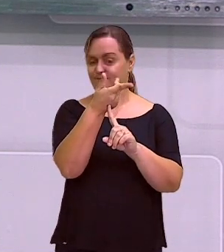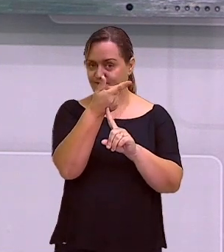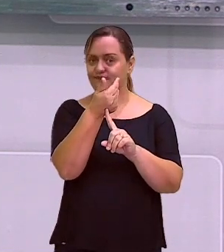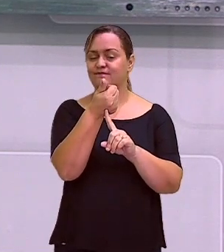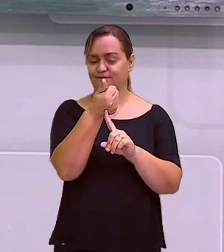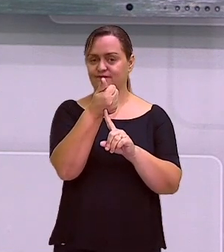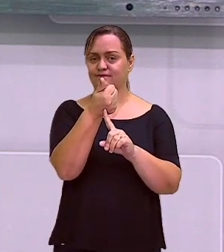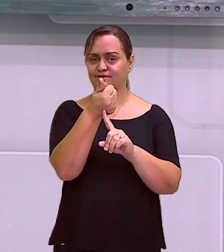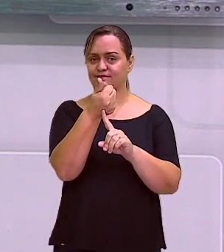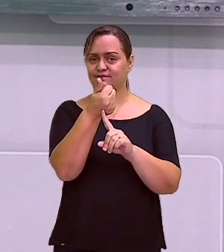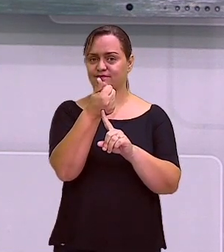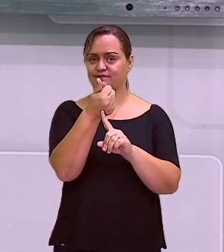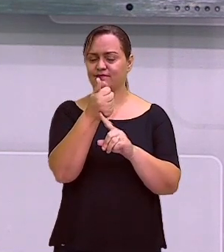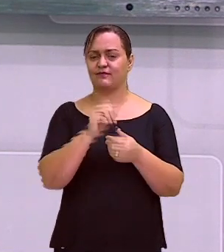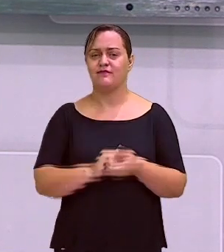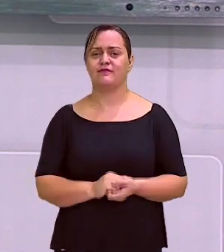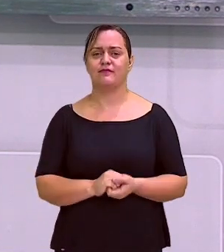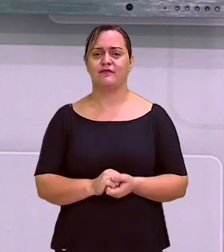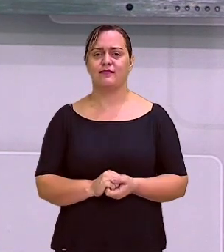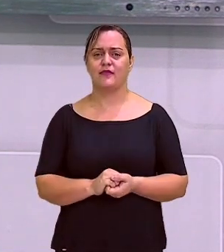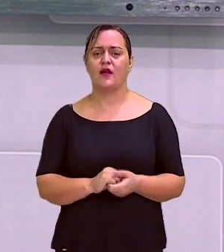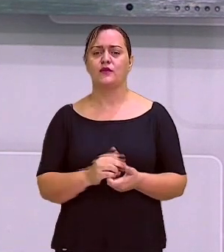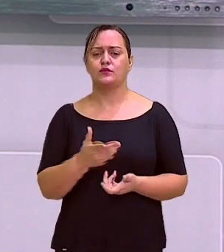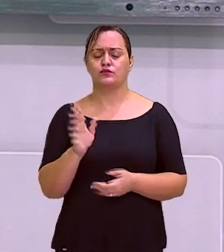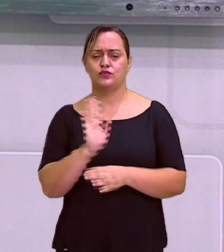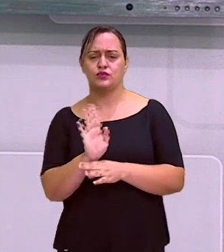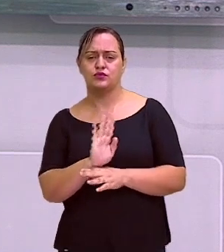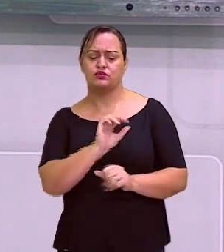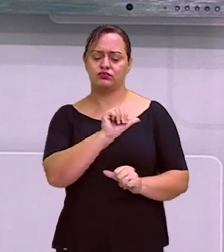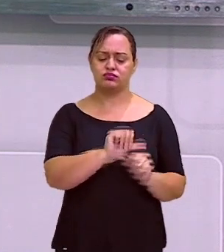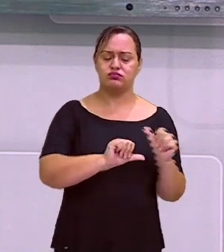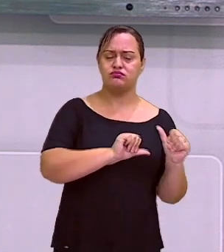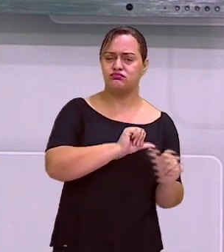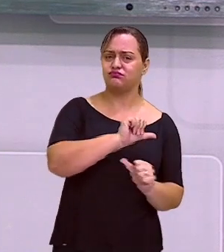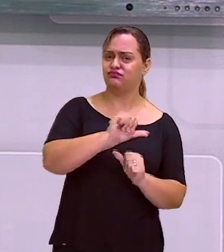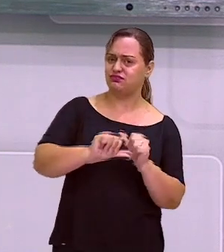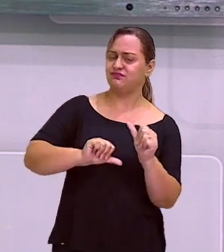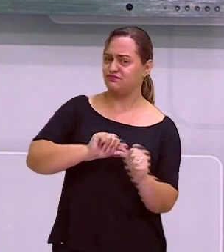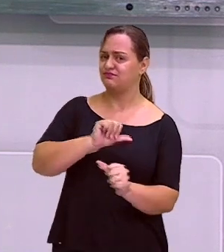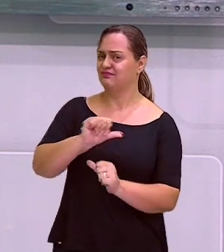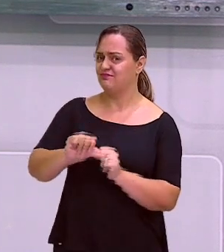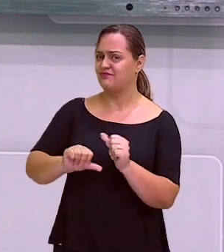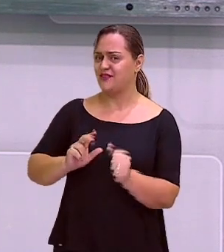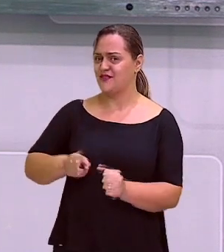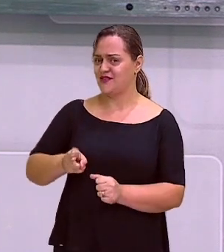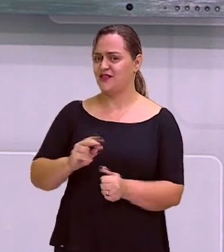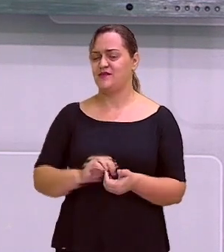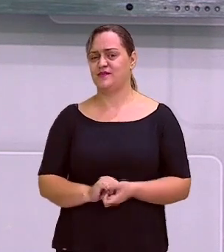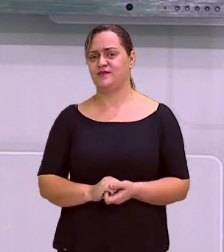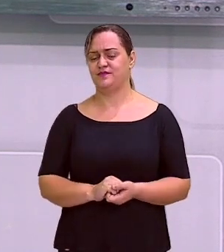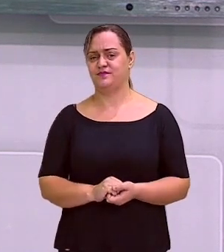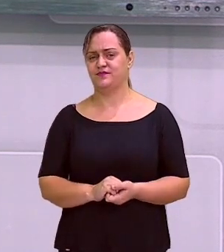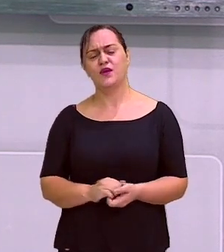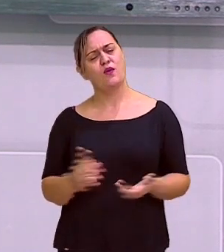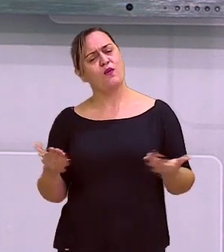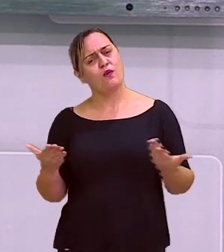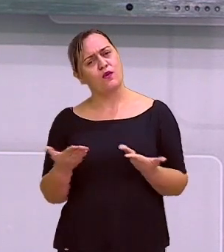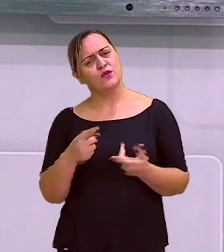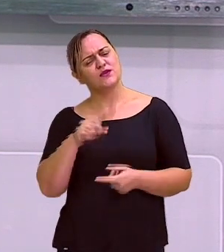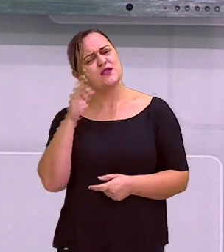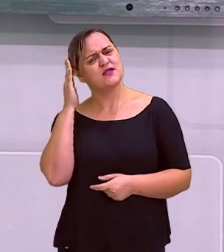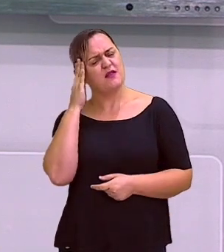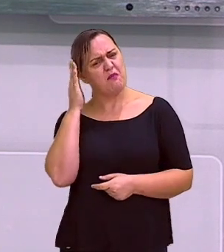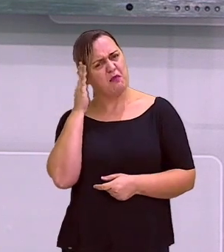transformações foram vindo de país para país. E hoje, vamos descobrir uma coisinha juntos? Você sabia